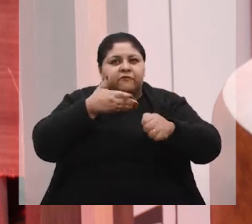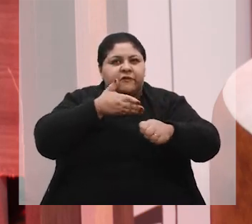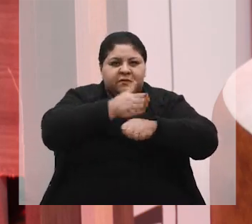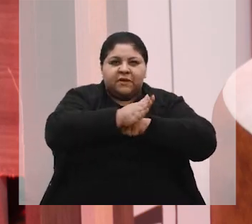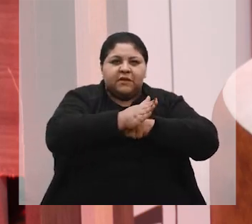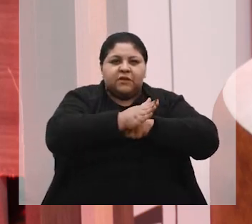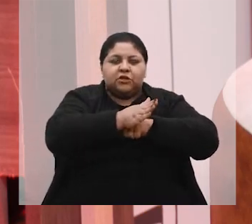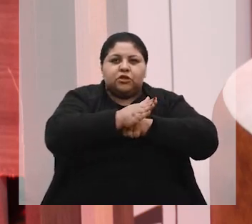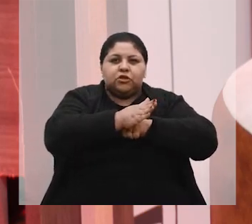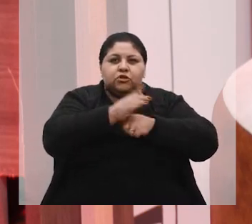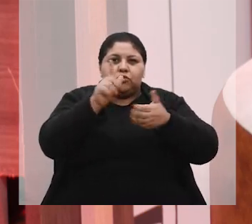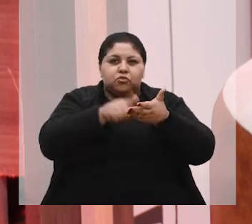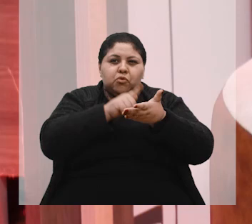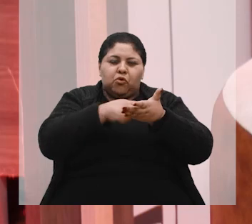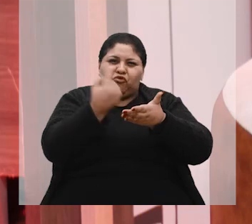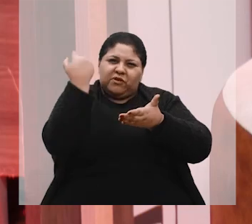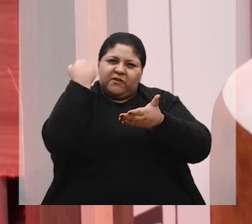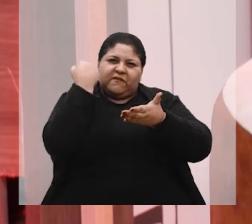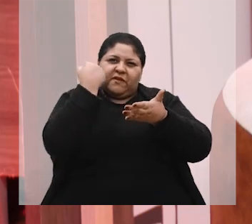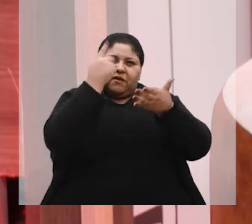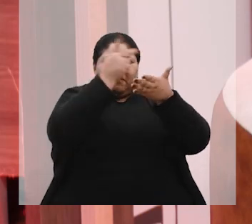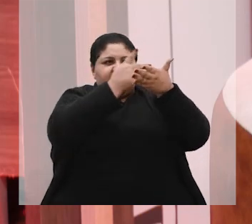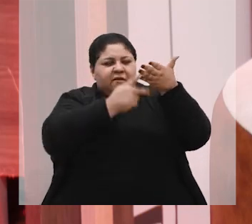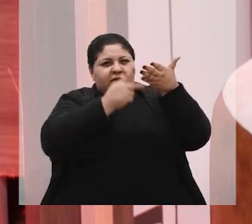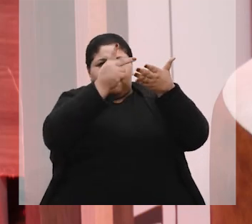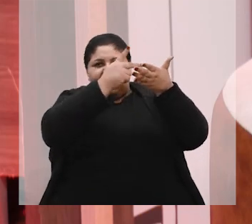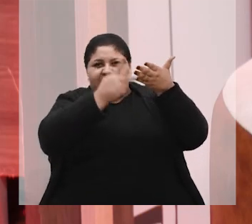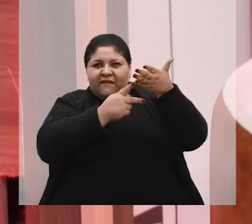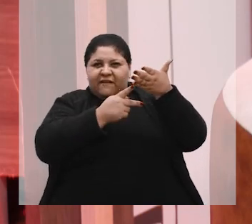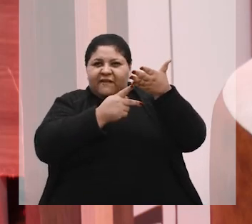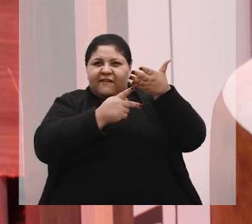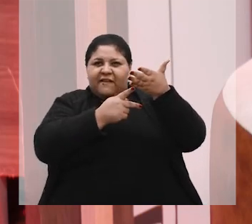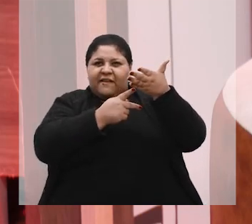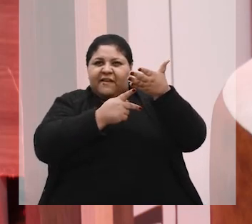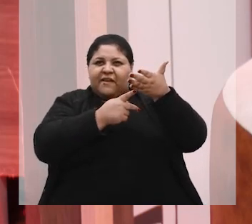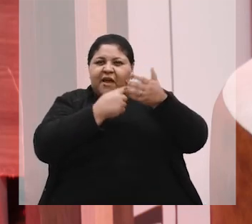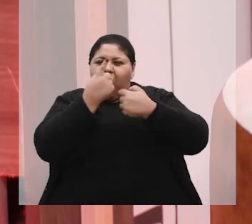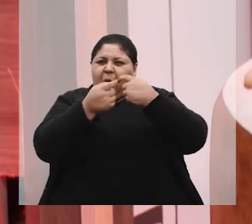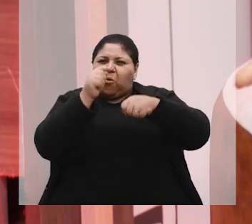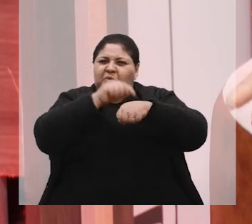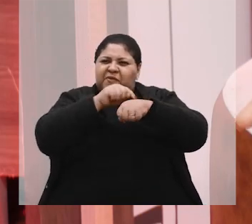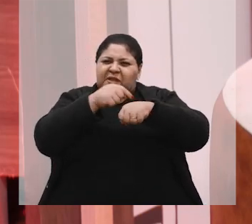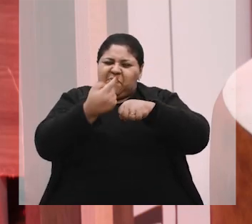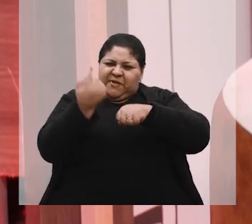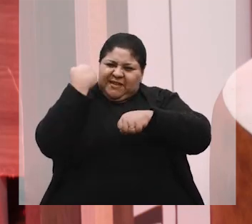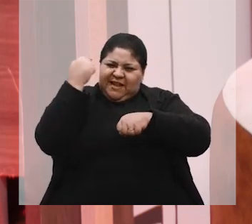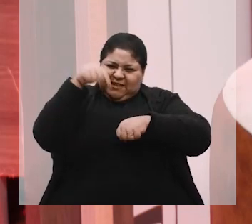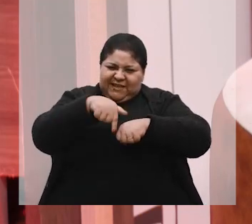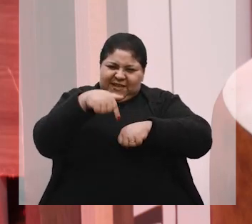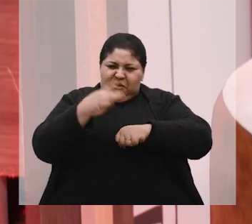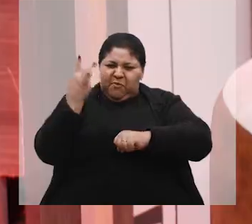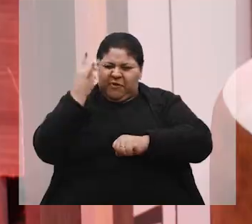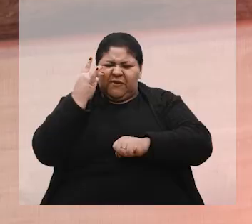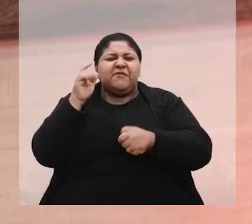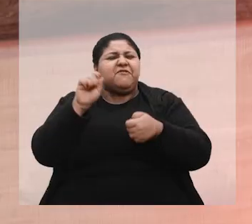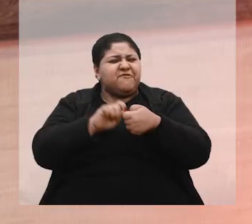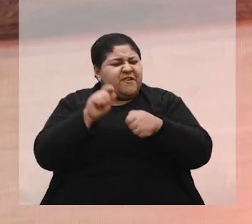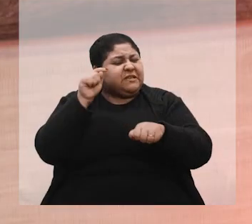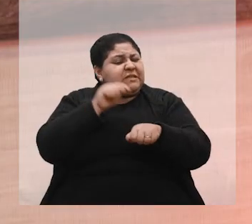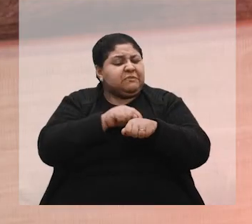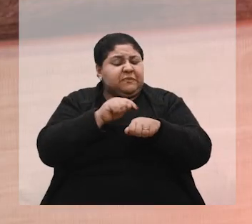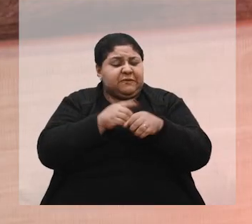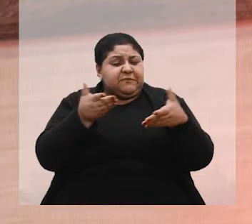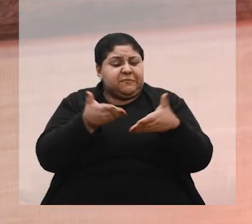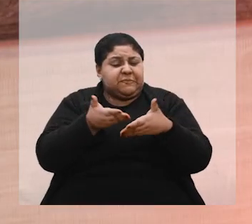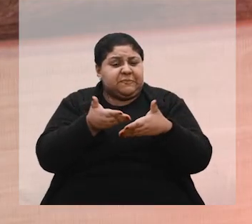parte do Kamikaze, que é aquele livro cartoneiro, que inclusive eu estive aqui, né? Algum tempo atrás, não sei há quantos anos, para... Faz um